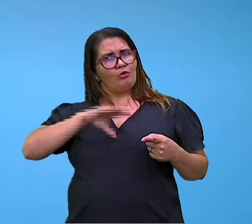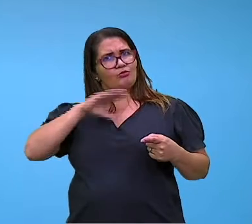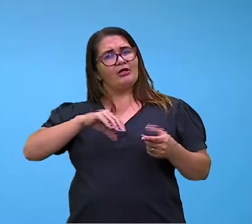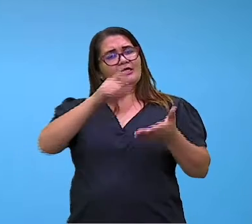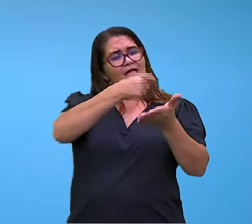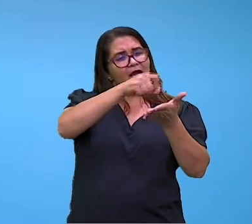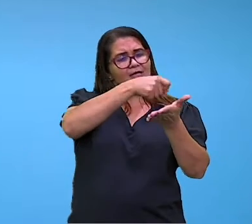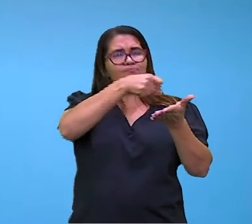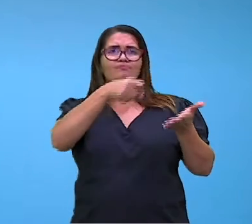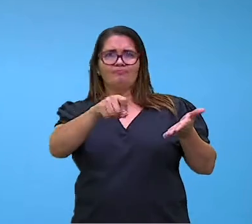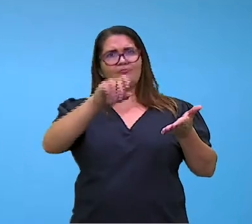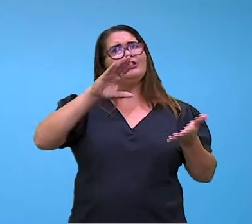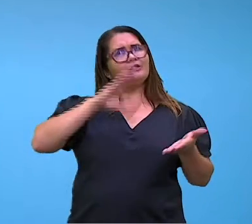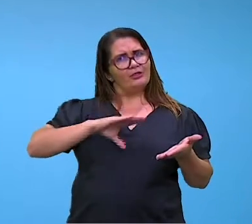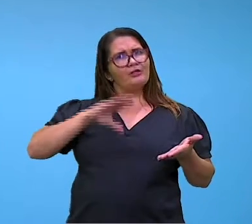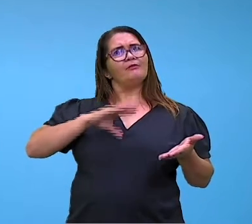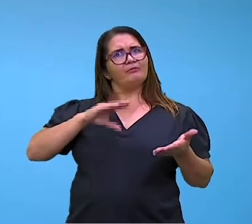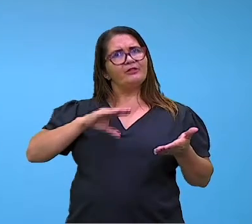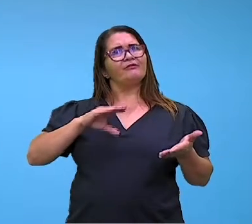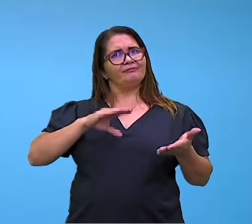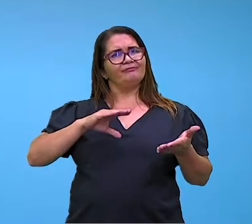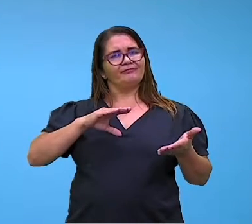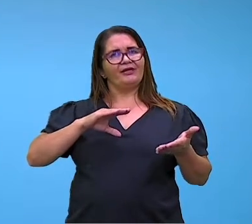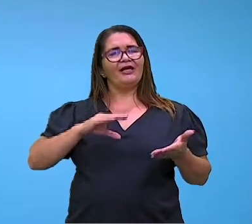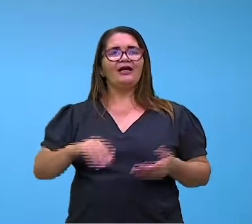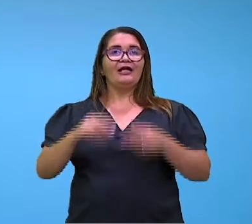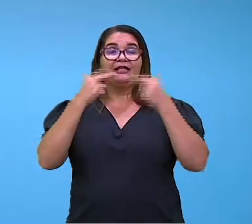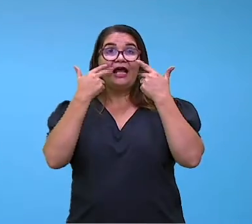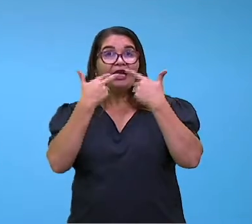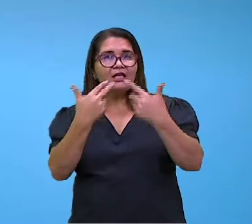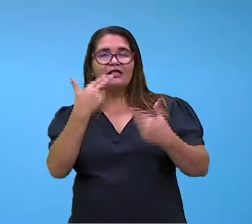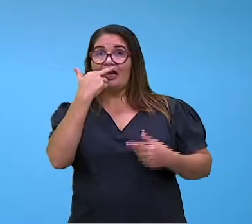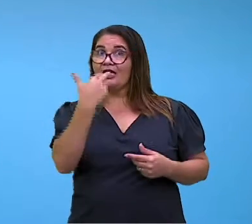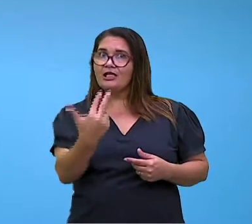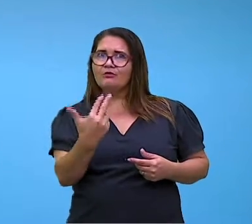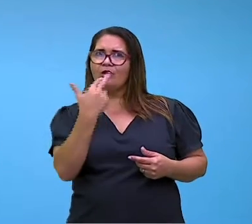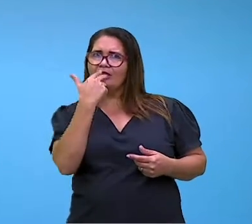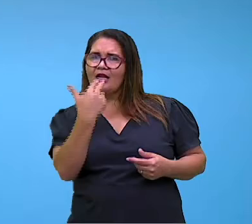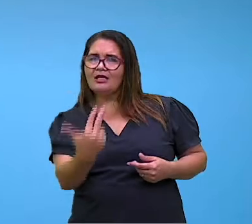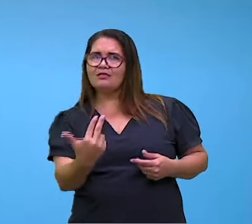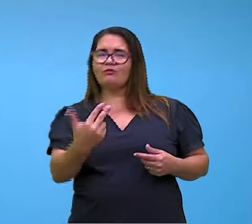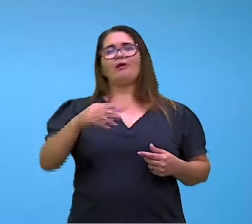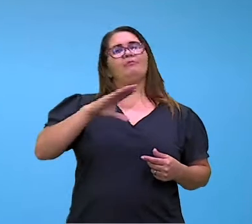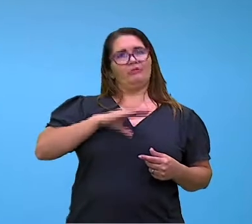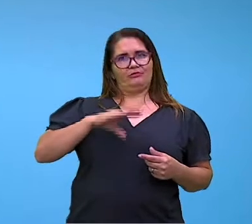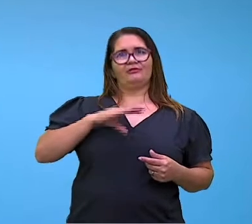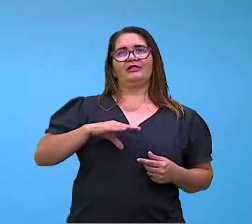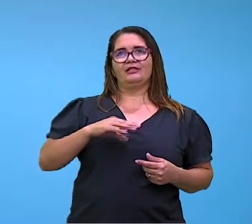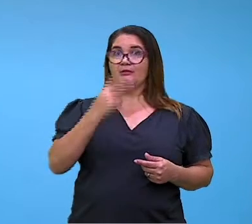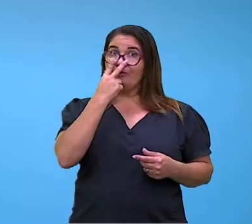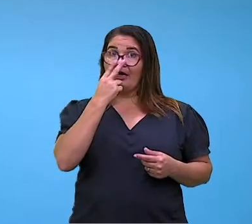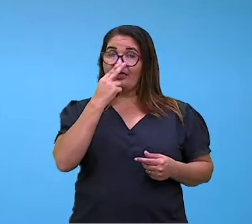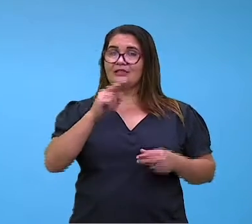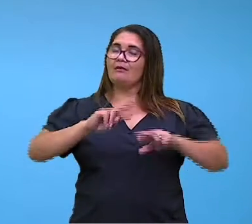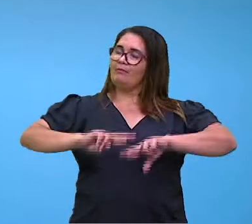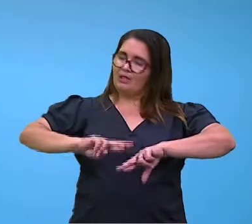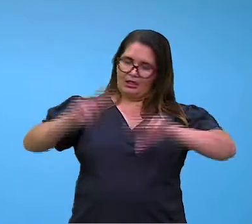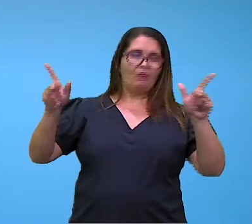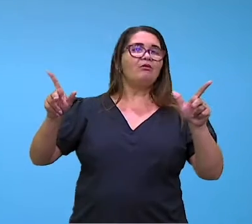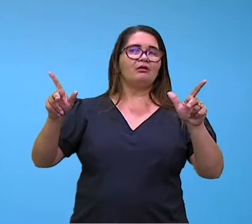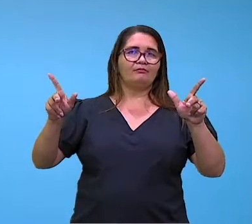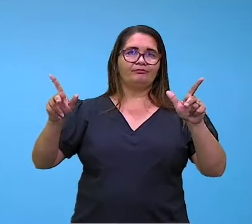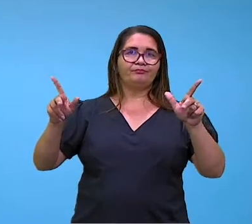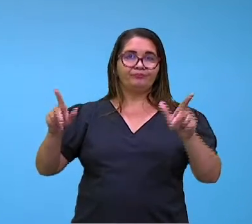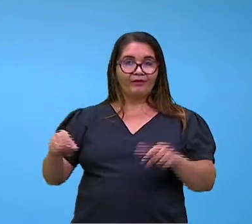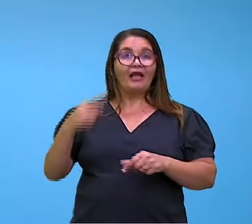Parents, não é parente, é pais, ok? Police, é polícia. Só